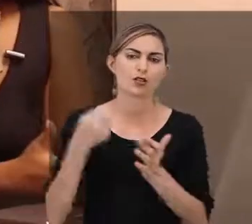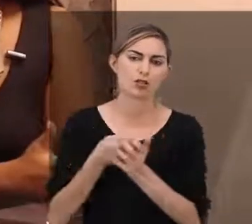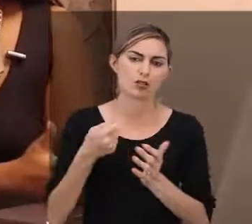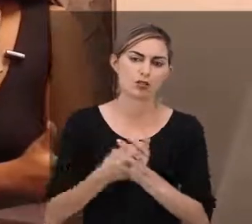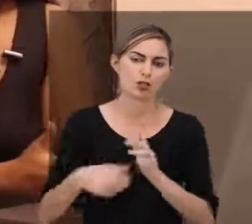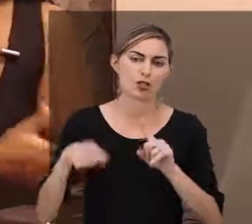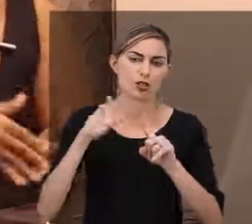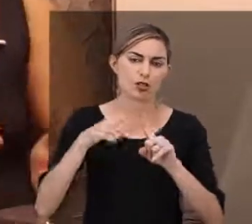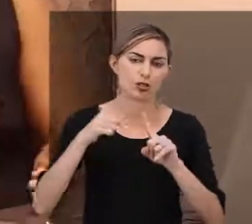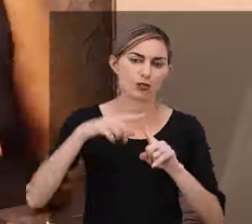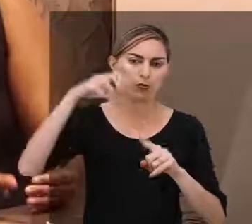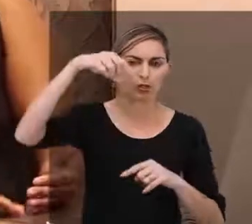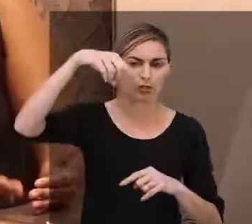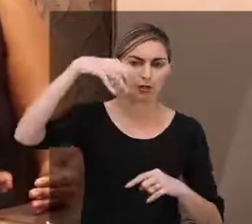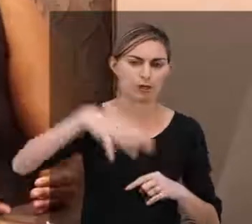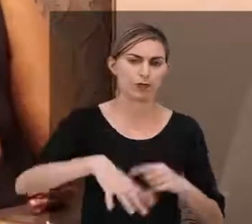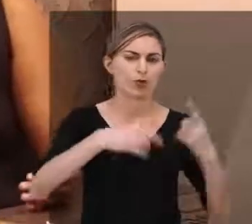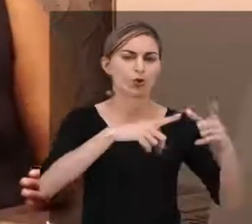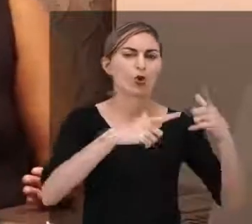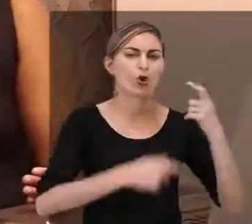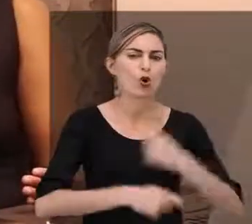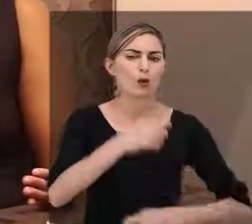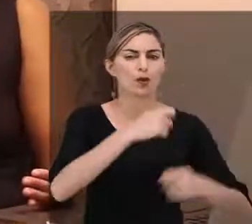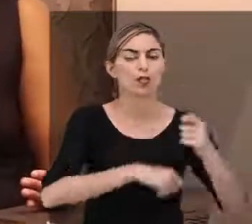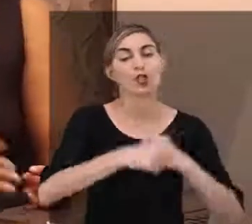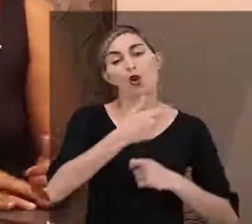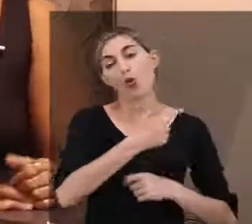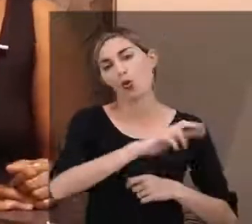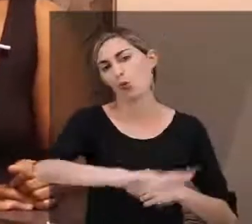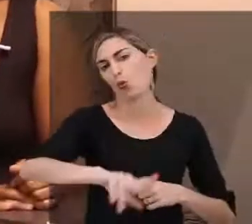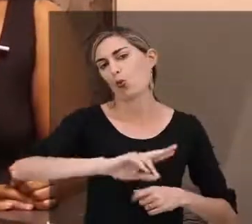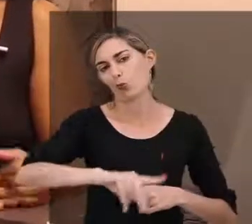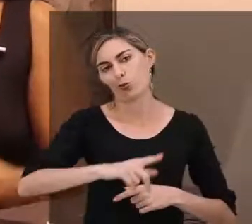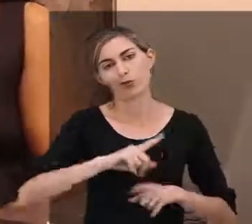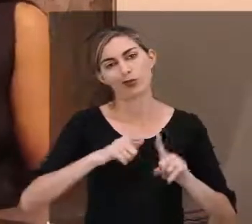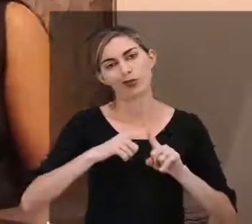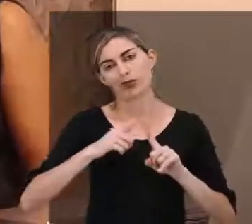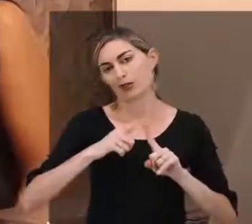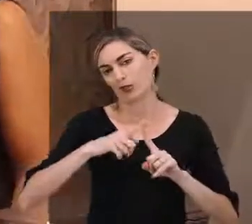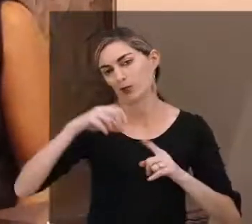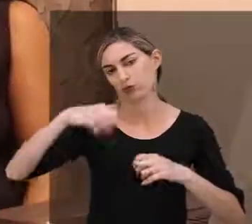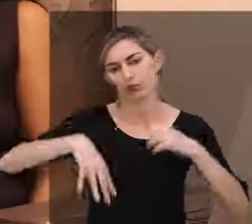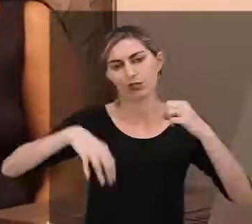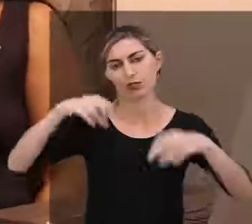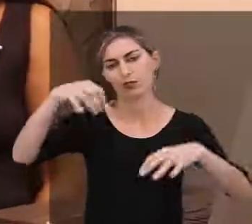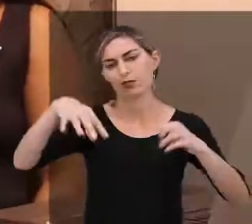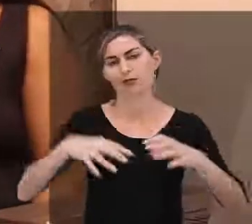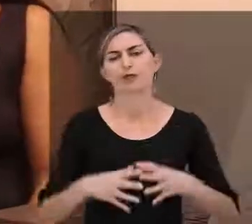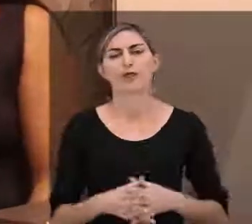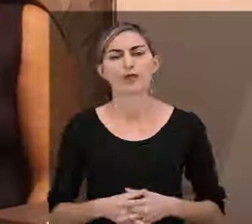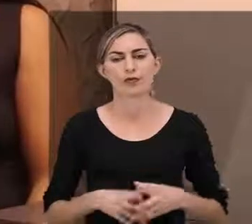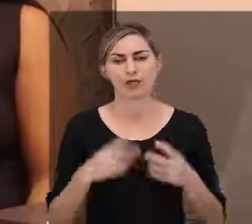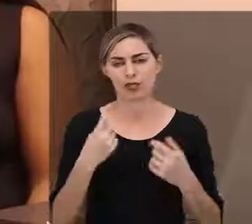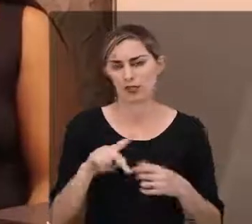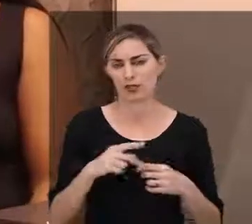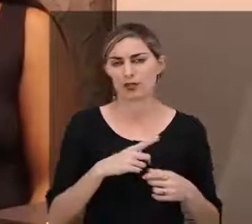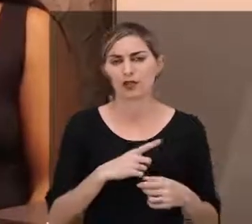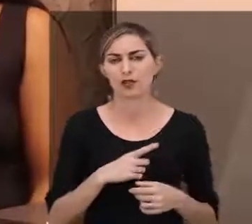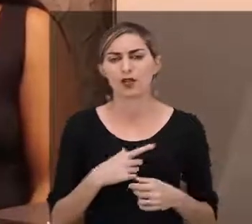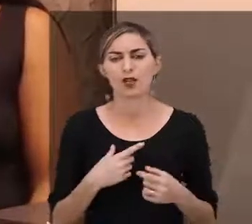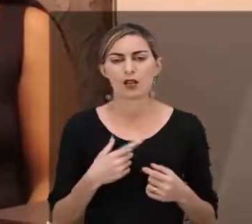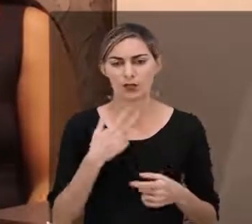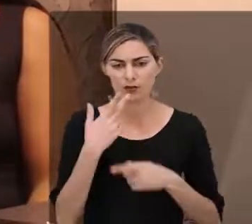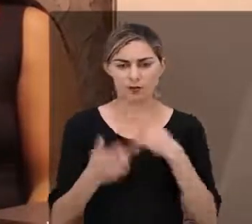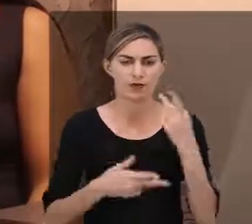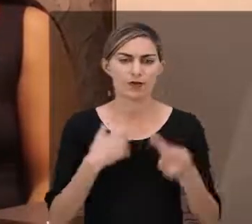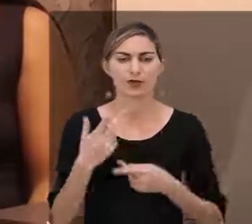tipo de iluminação e um ambiente comercial vai exigir outro tipo. Perfeito. Sara, já que você levou em